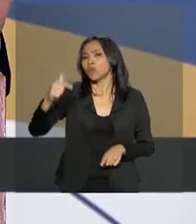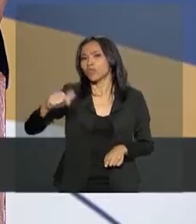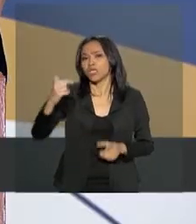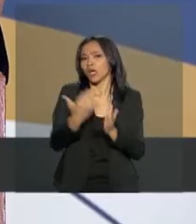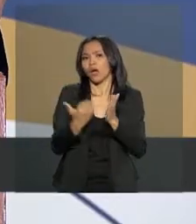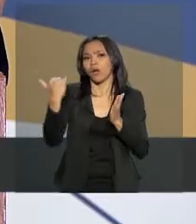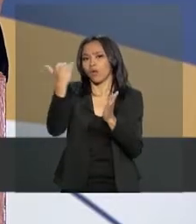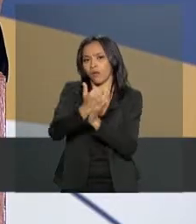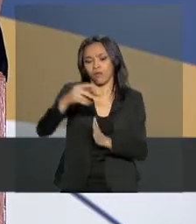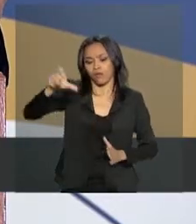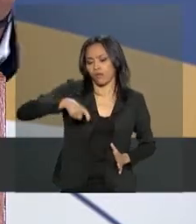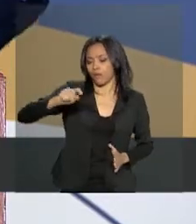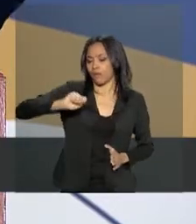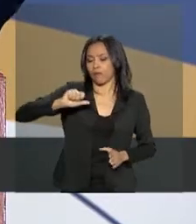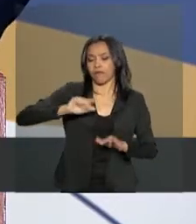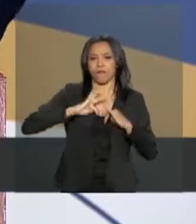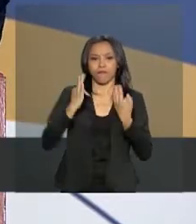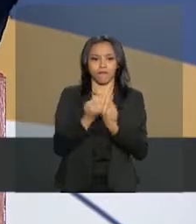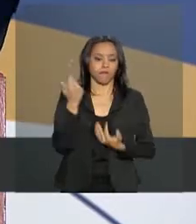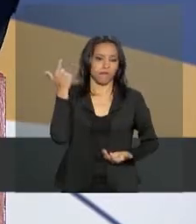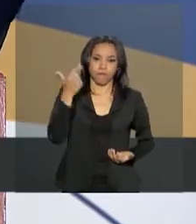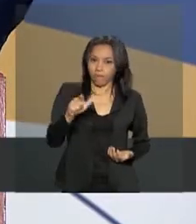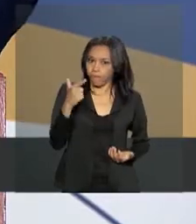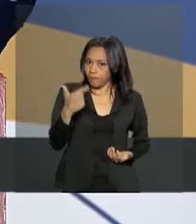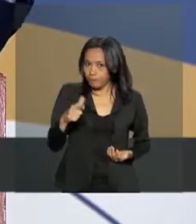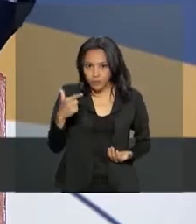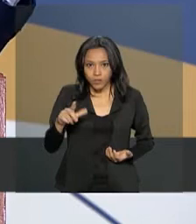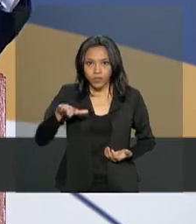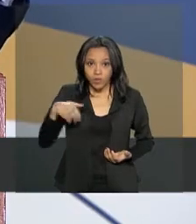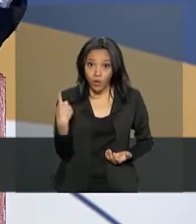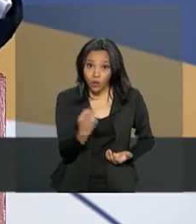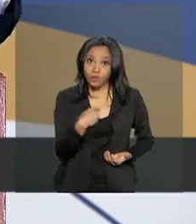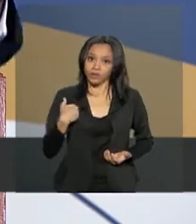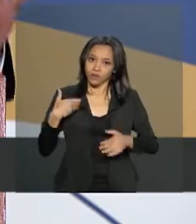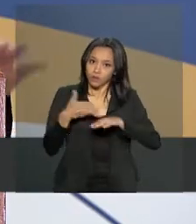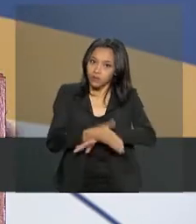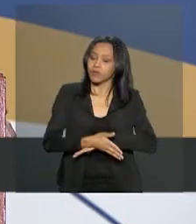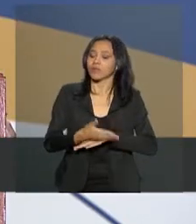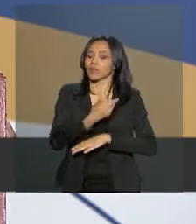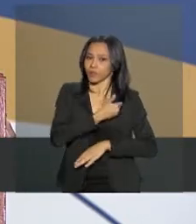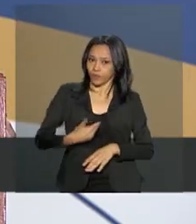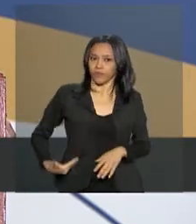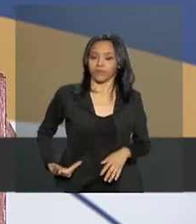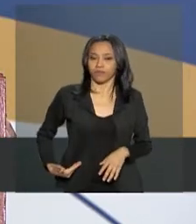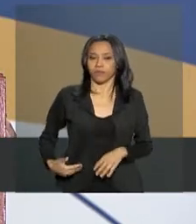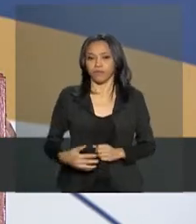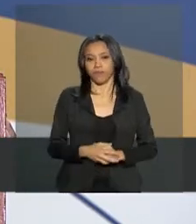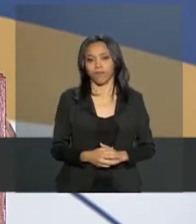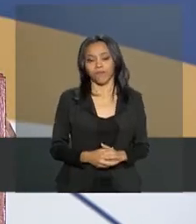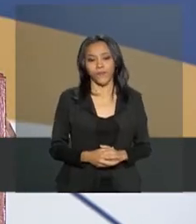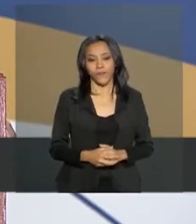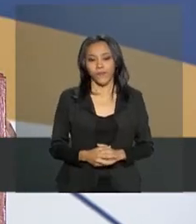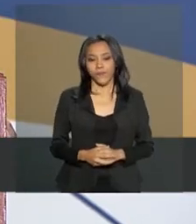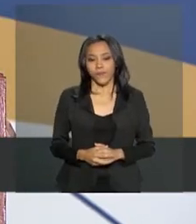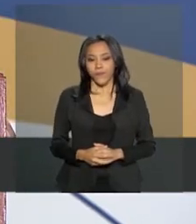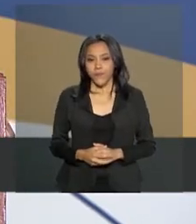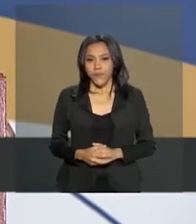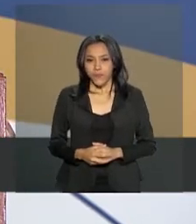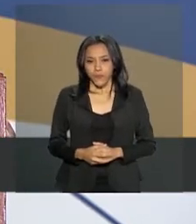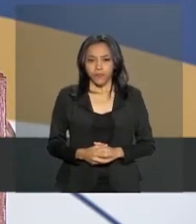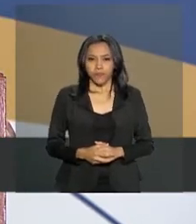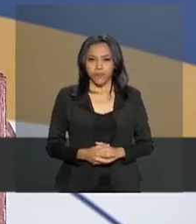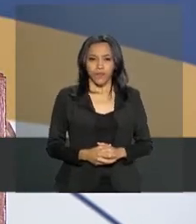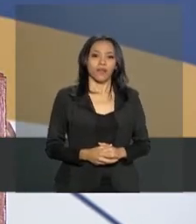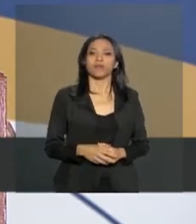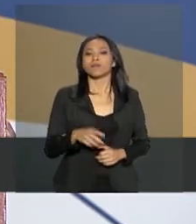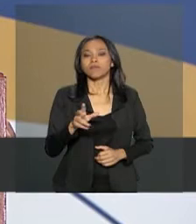família é nós que com nosso - o governo segundo a os que lançam